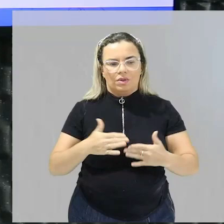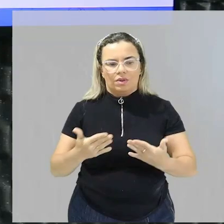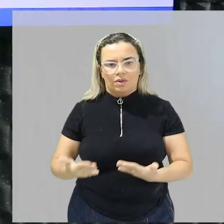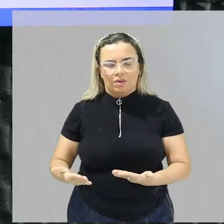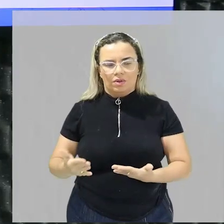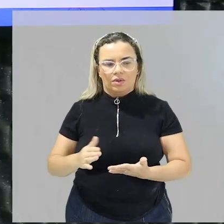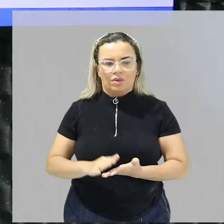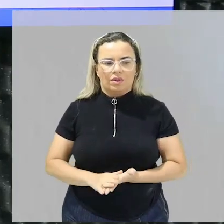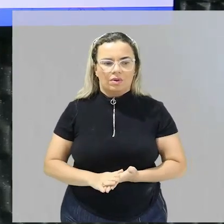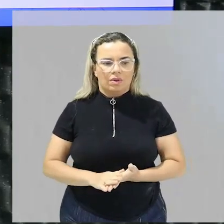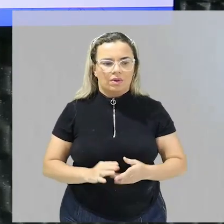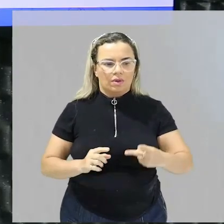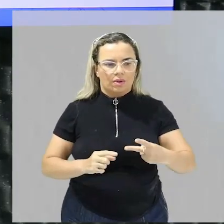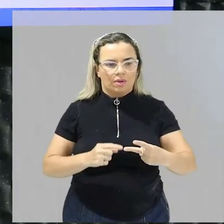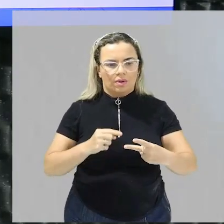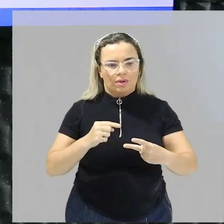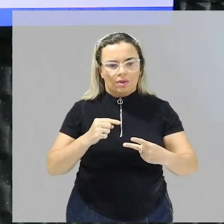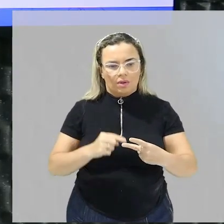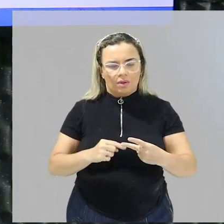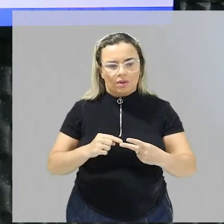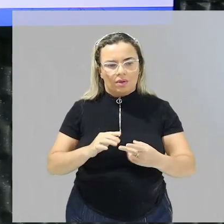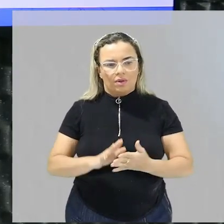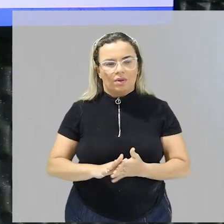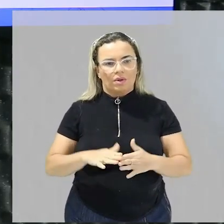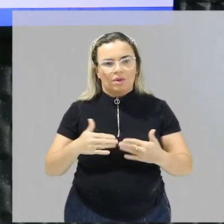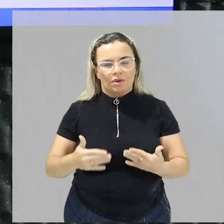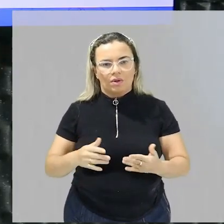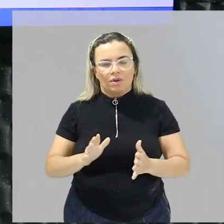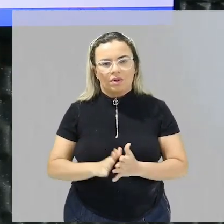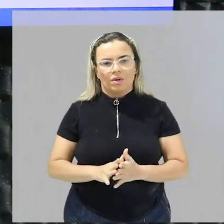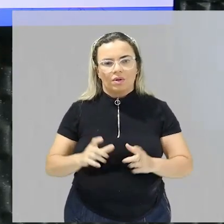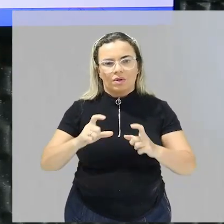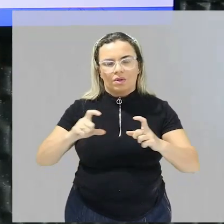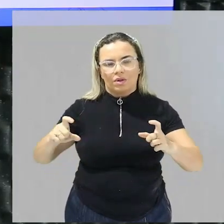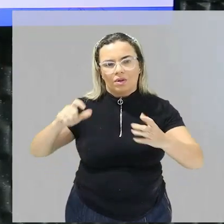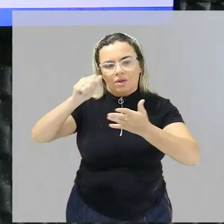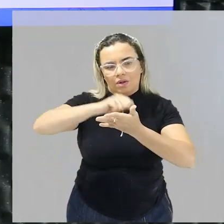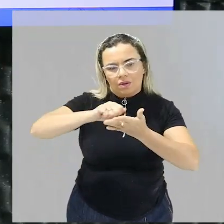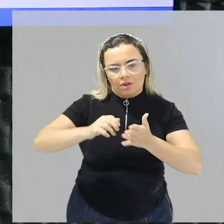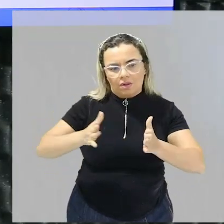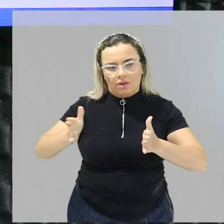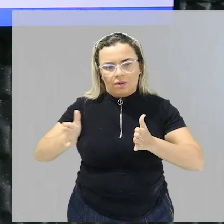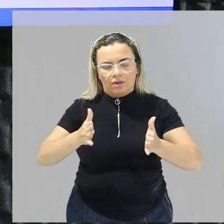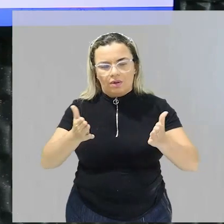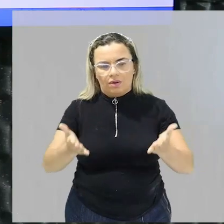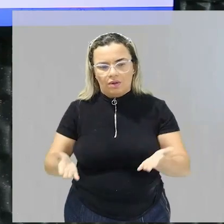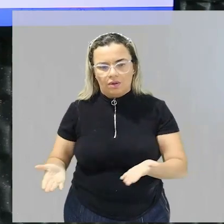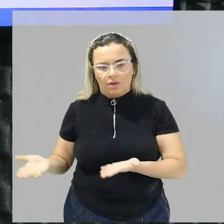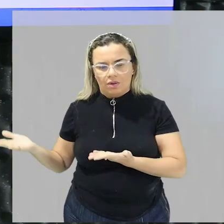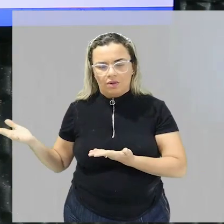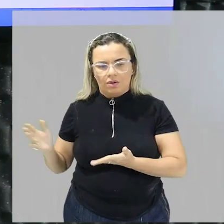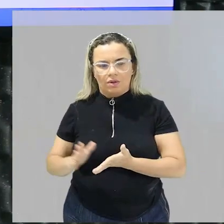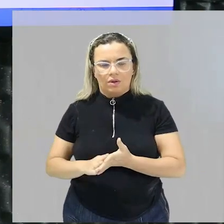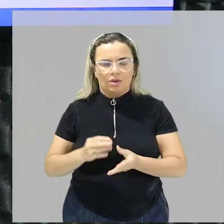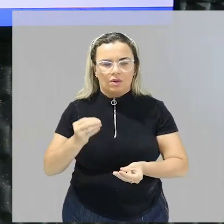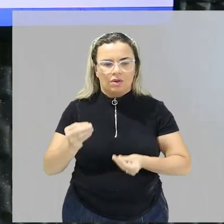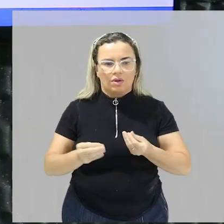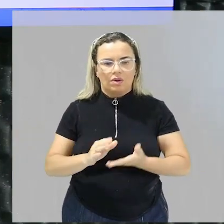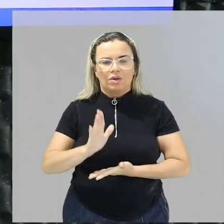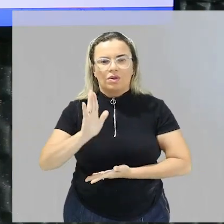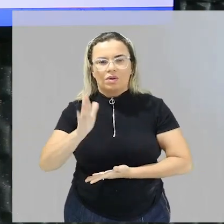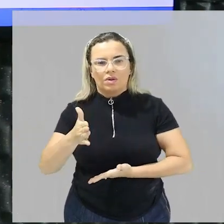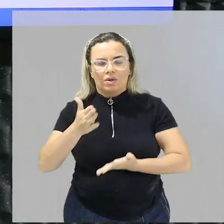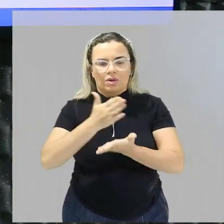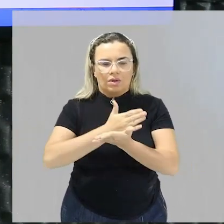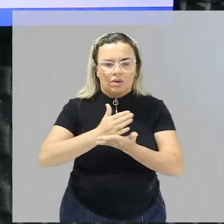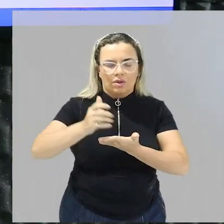esse menor ou igual a, no pedacinho lá da escrita do intervalo, ó como ficou. Eu já começo